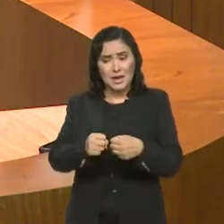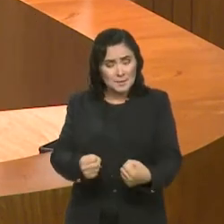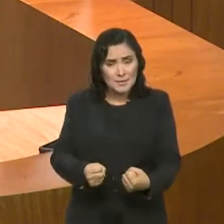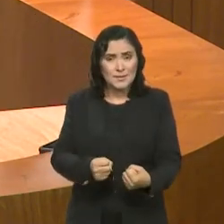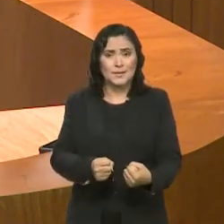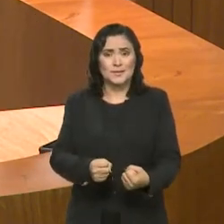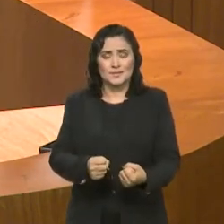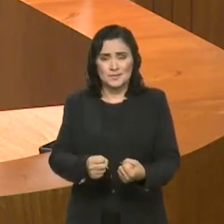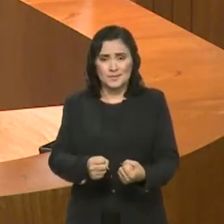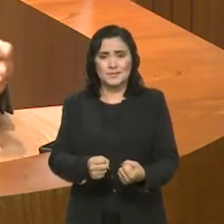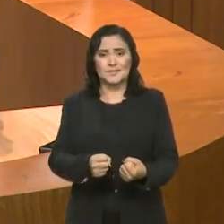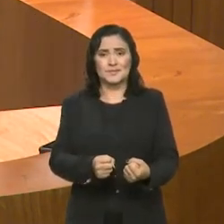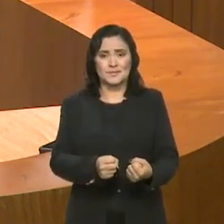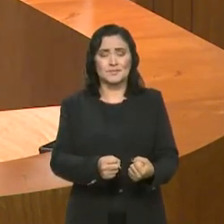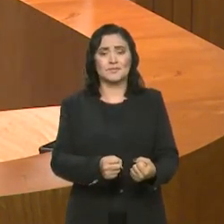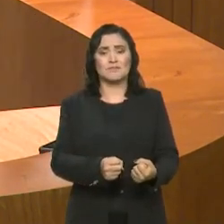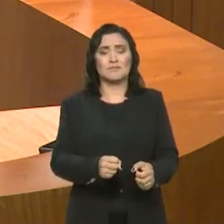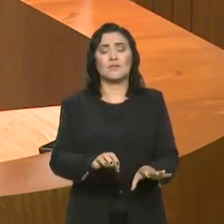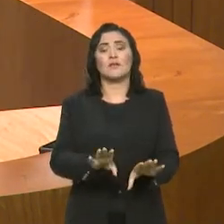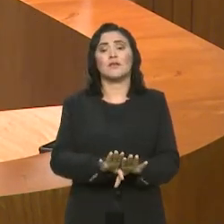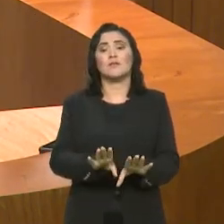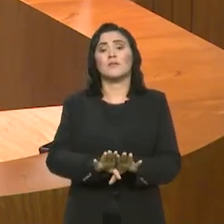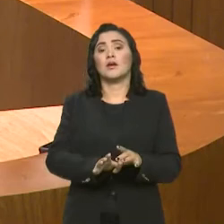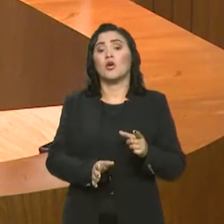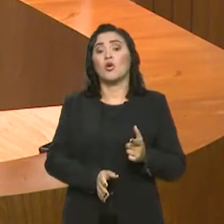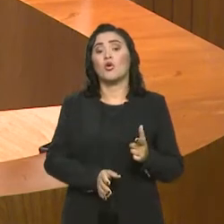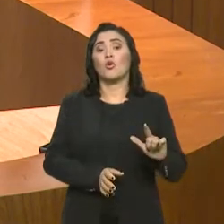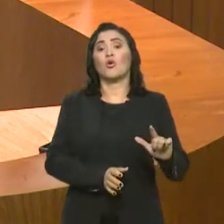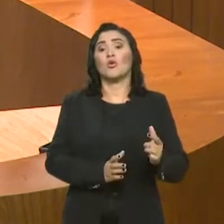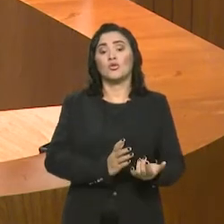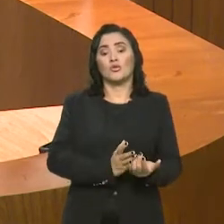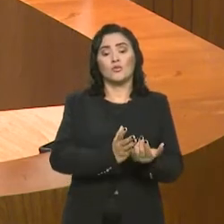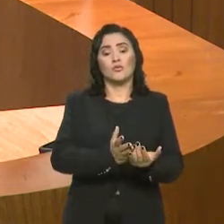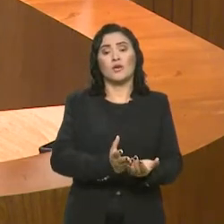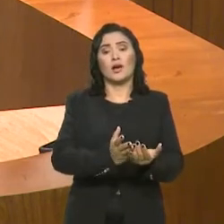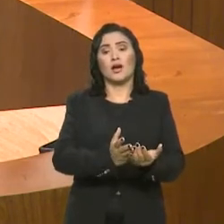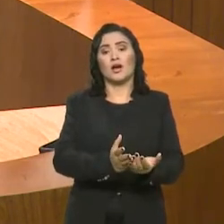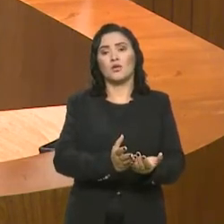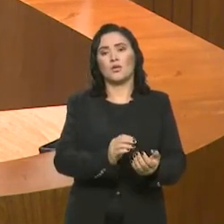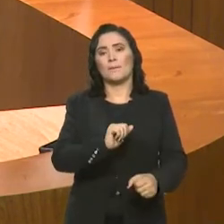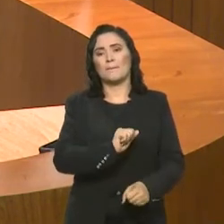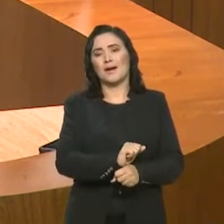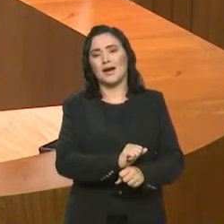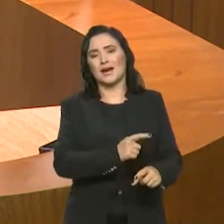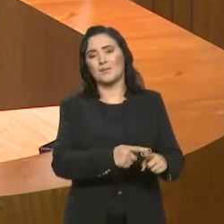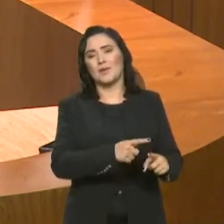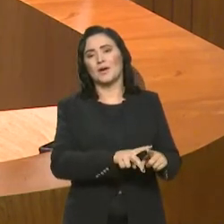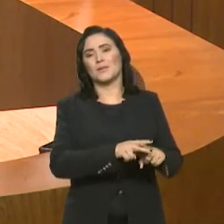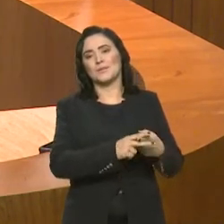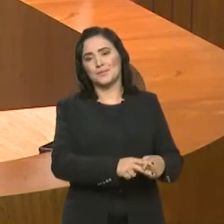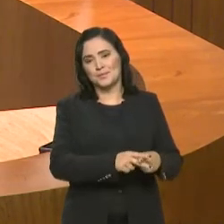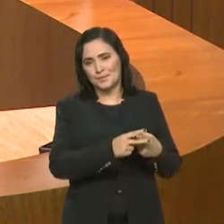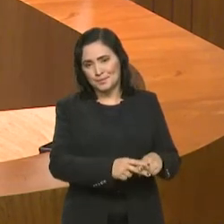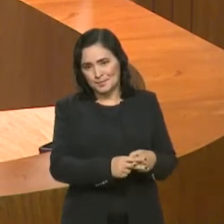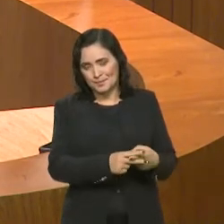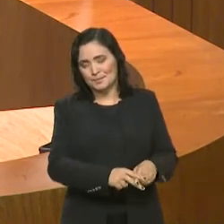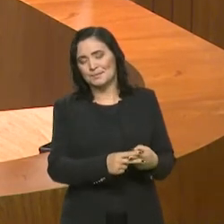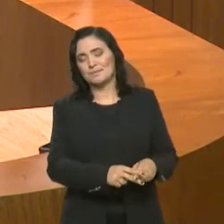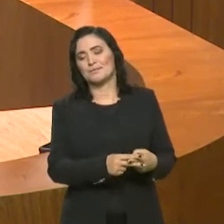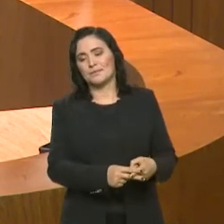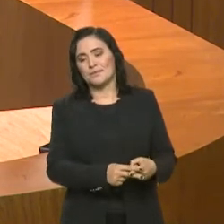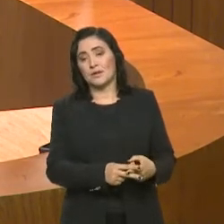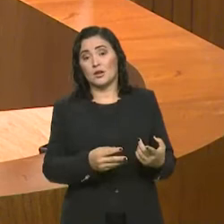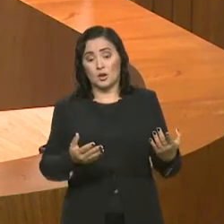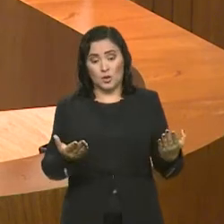manutenção preventiva, que já deveria ter sido feito há muito tempo. Conclusão, hoje só tem 2 ferros, deputado Zé